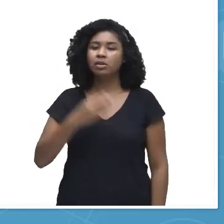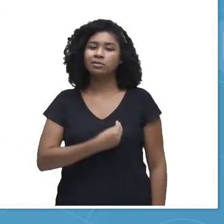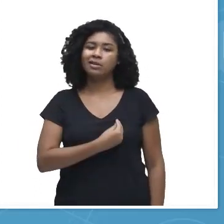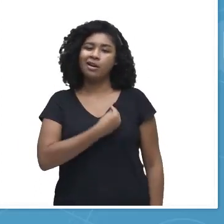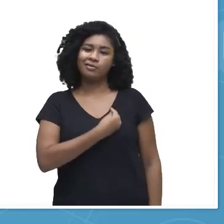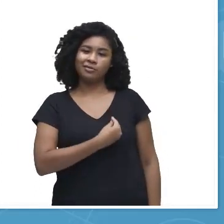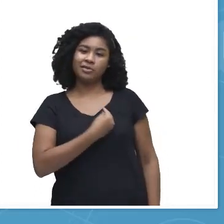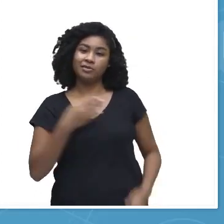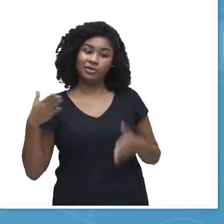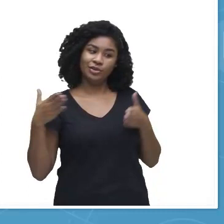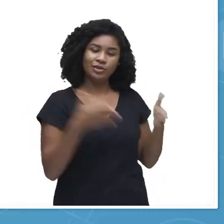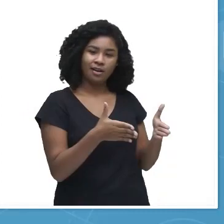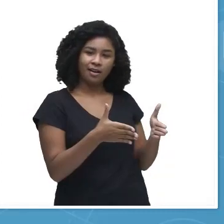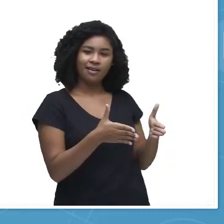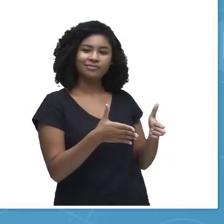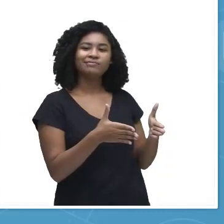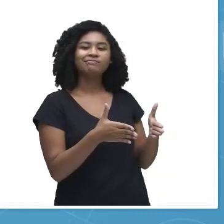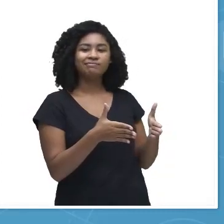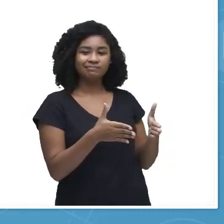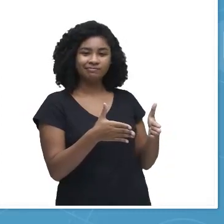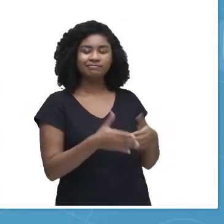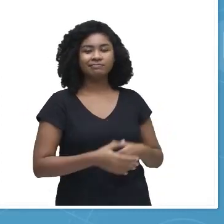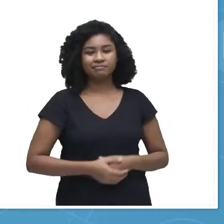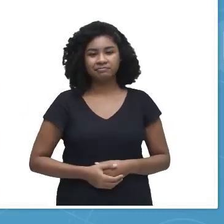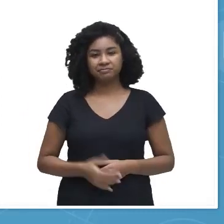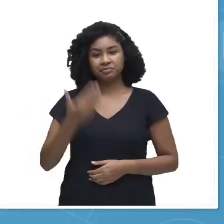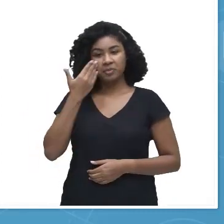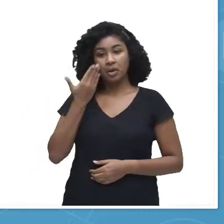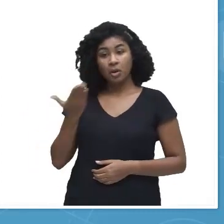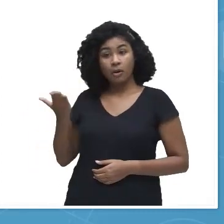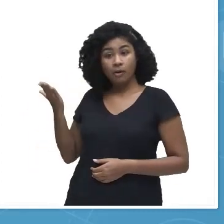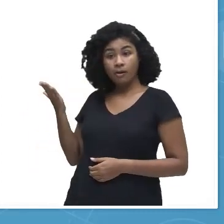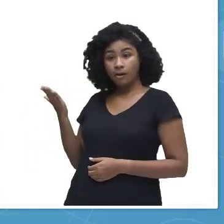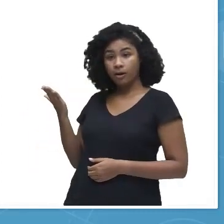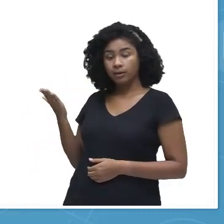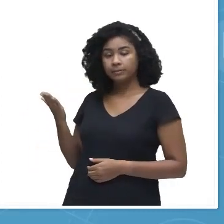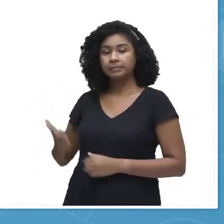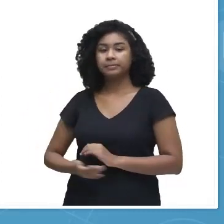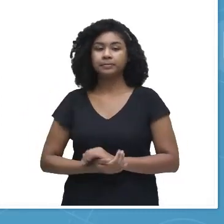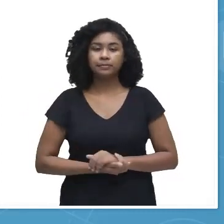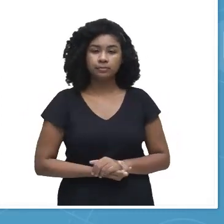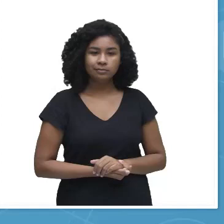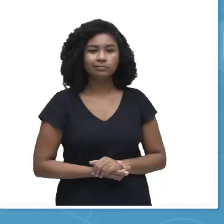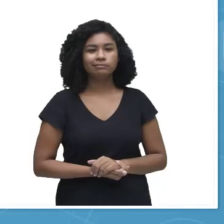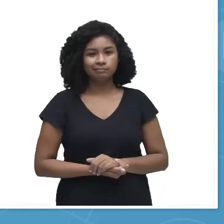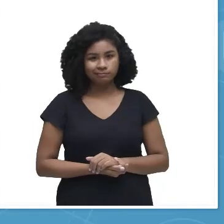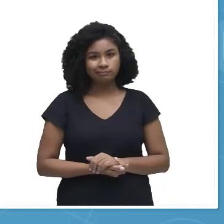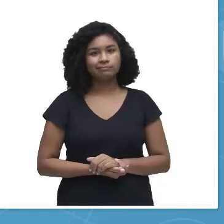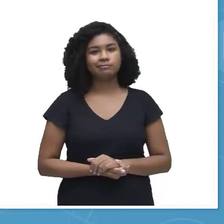nossas terras. Vamos lá, gente, aqui no texto, para a gente entender um pouco mais. Acredita-se,